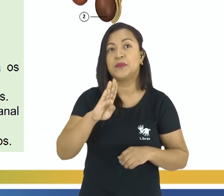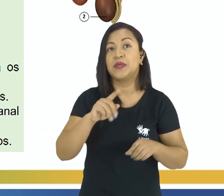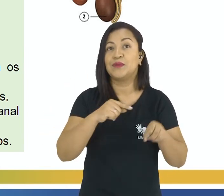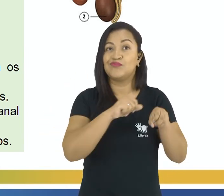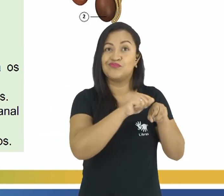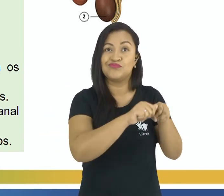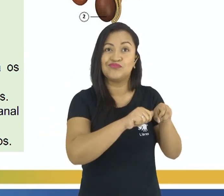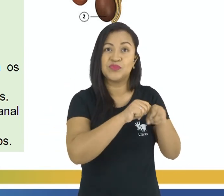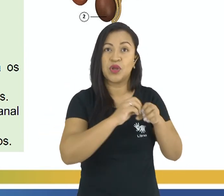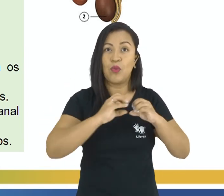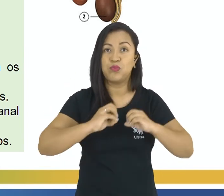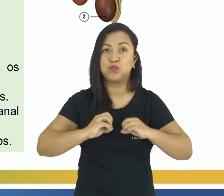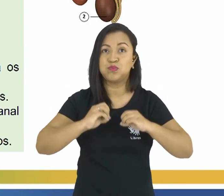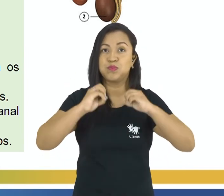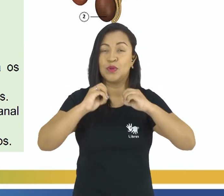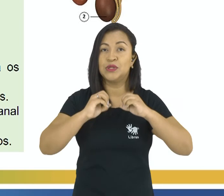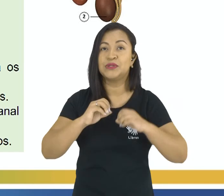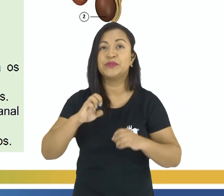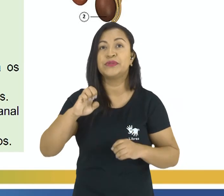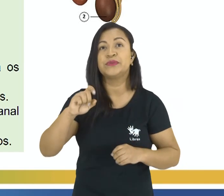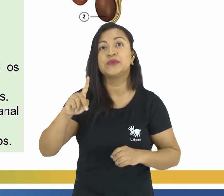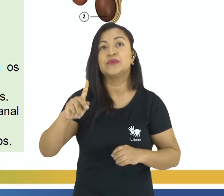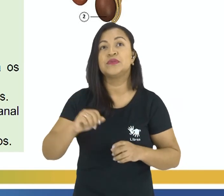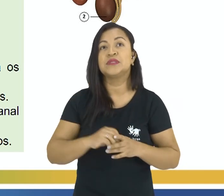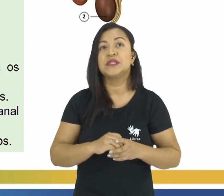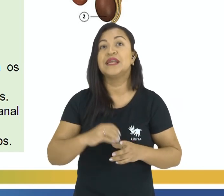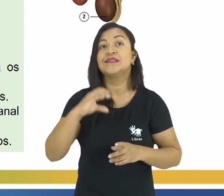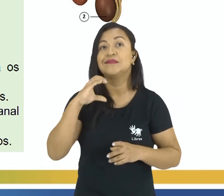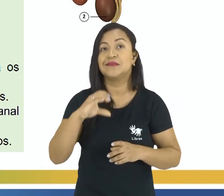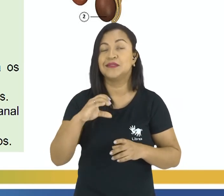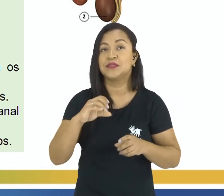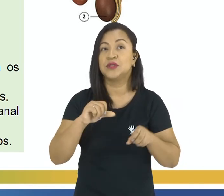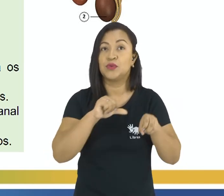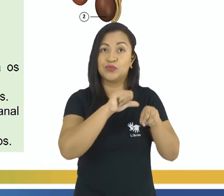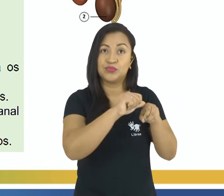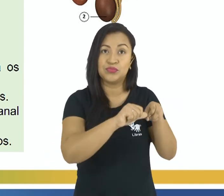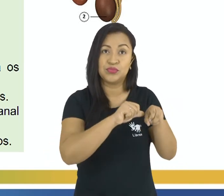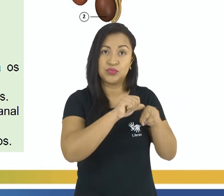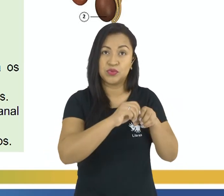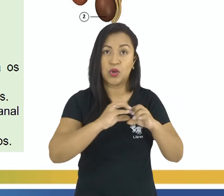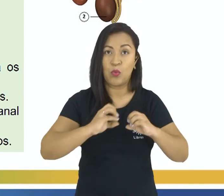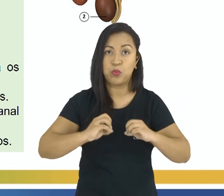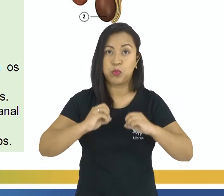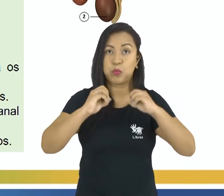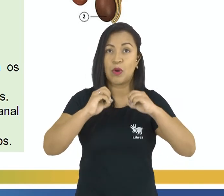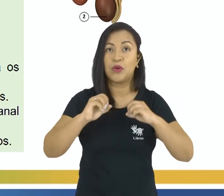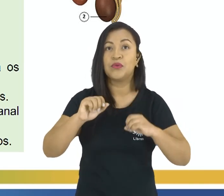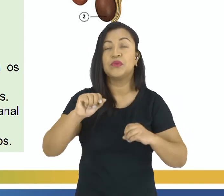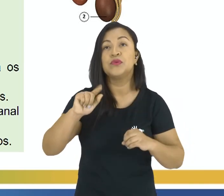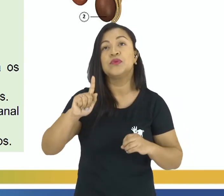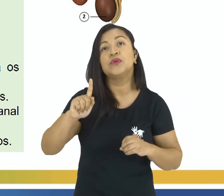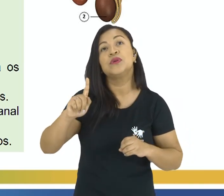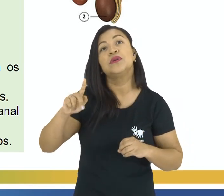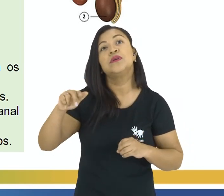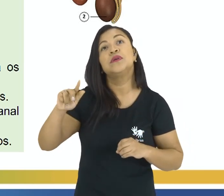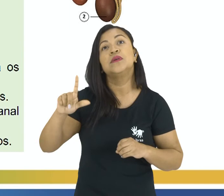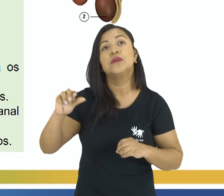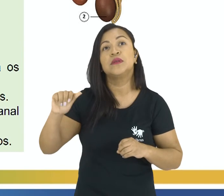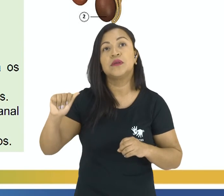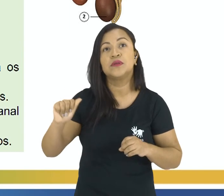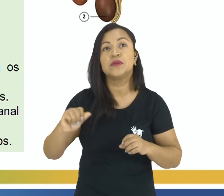testículo, epidídimo, glândula bulbo-uretral. C, próstata, testículo, glândula